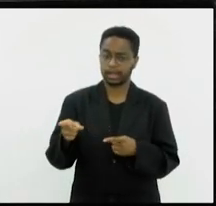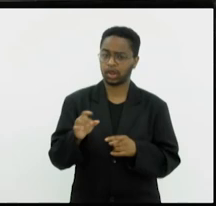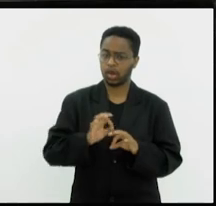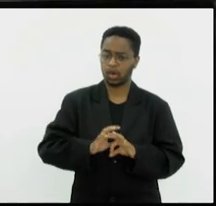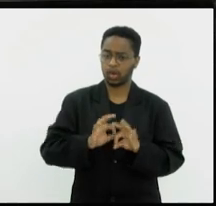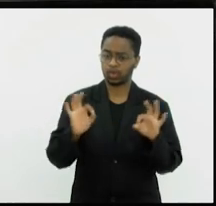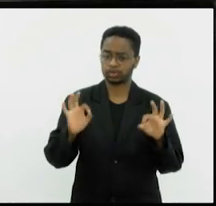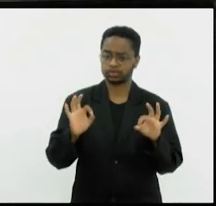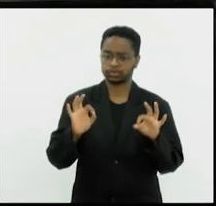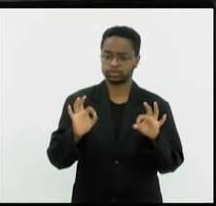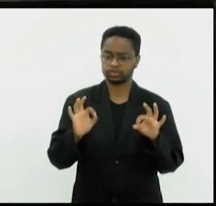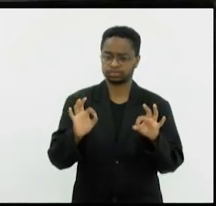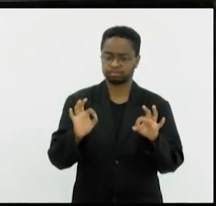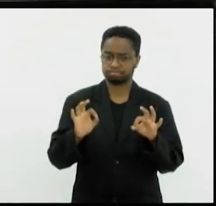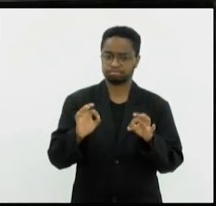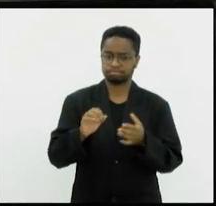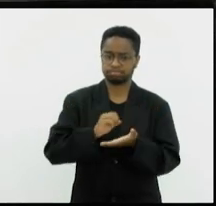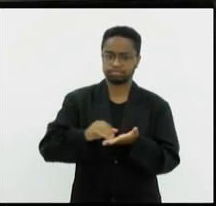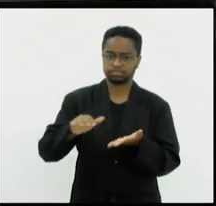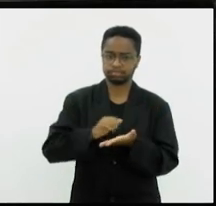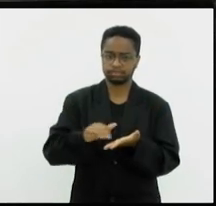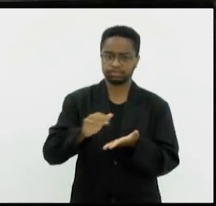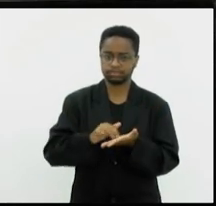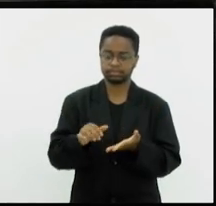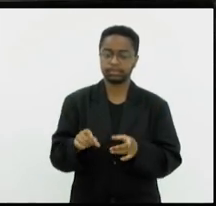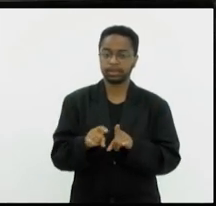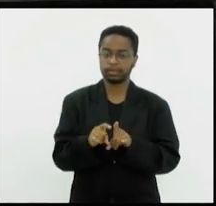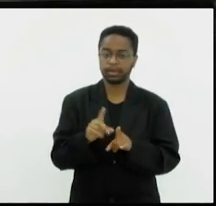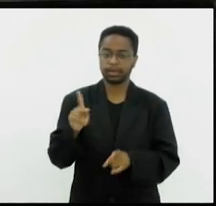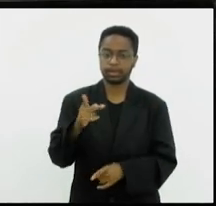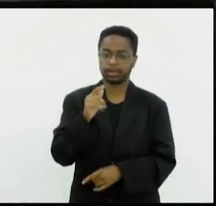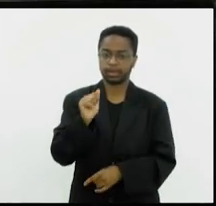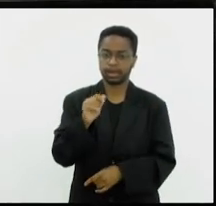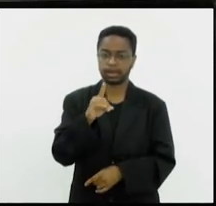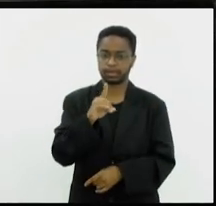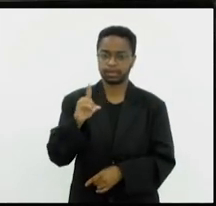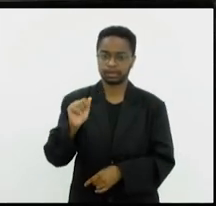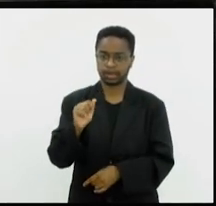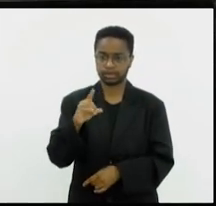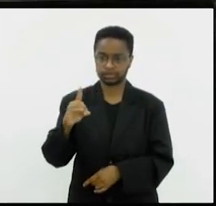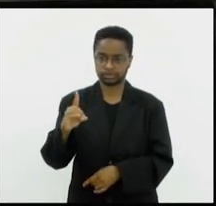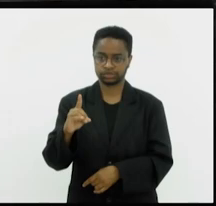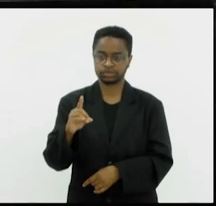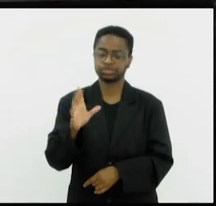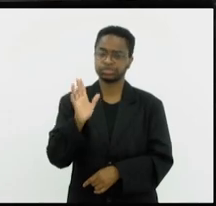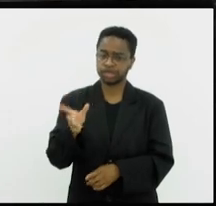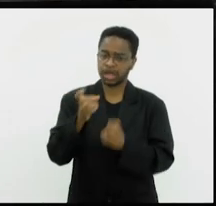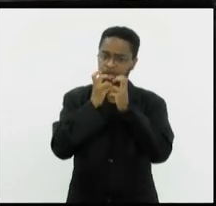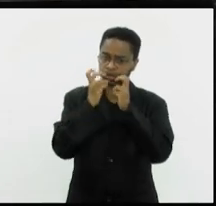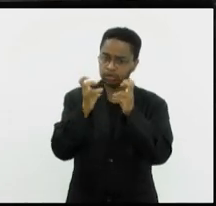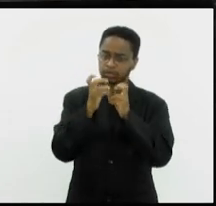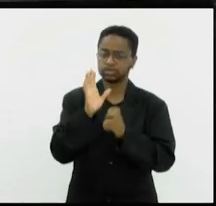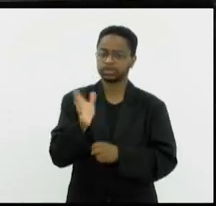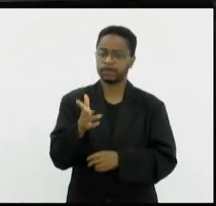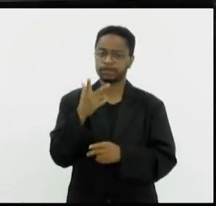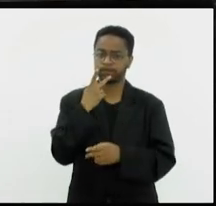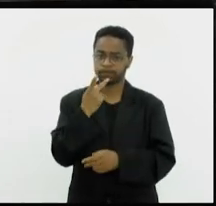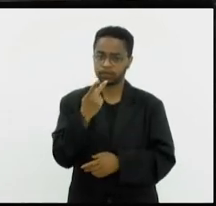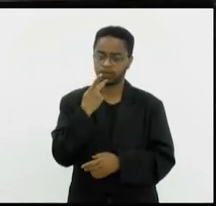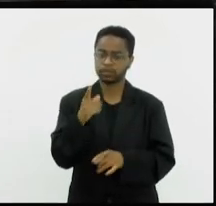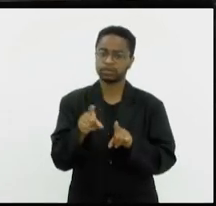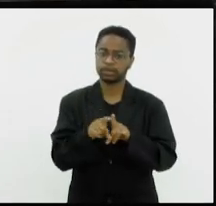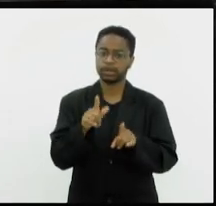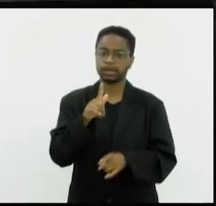o hadad né o Haddad já gritou já falou não não dá a gaz hofman